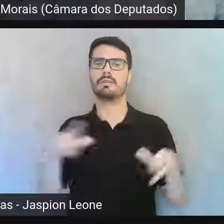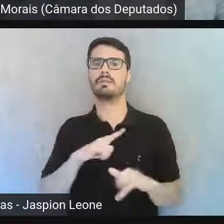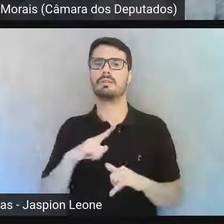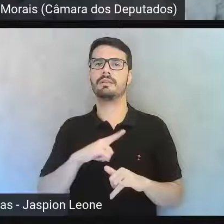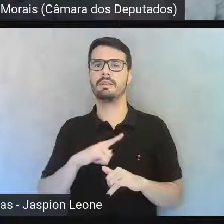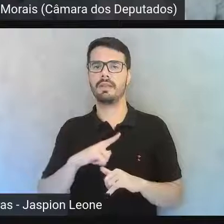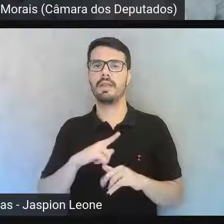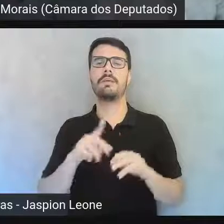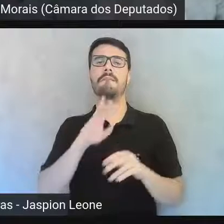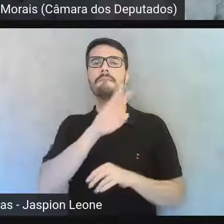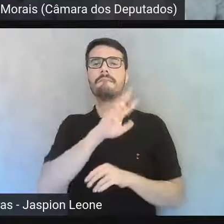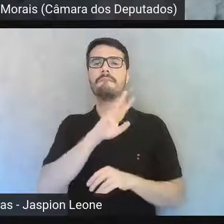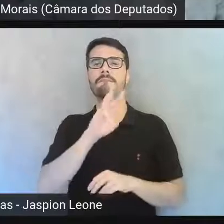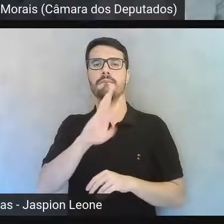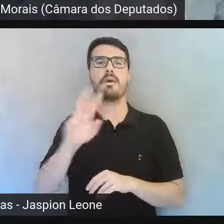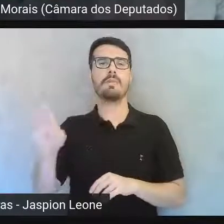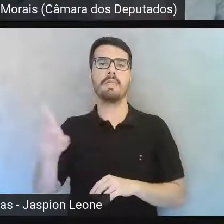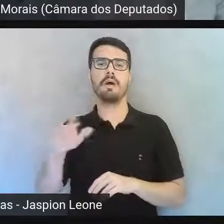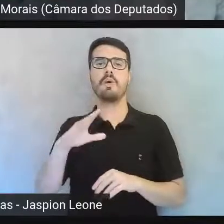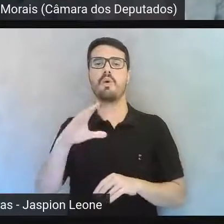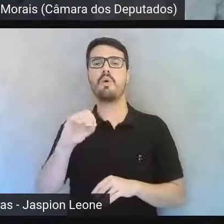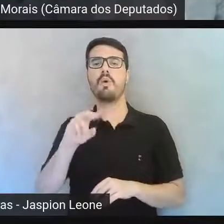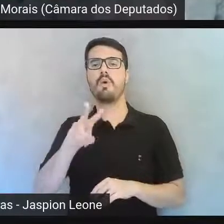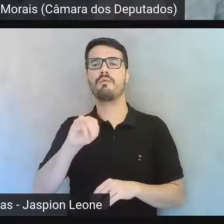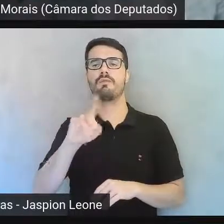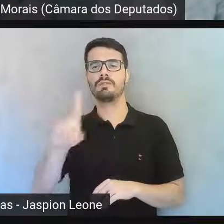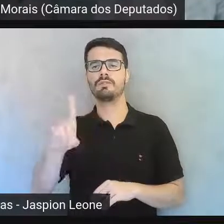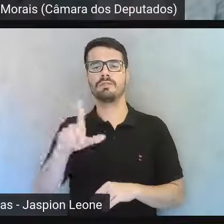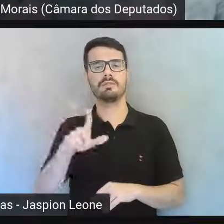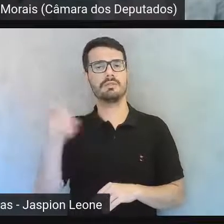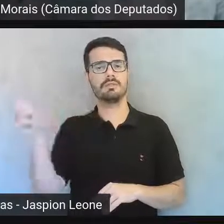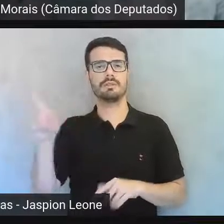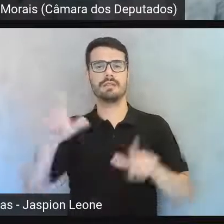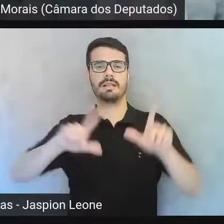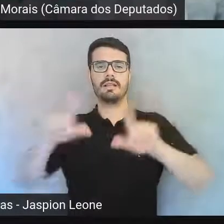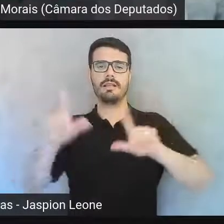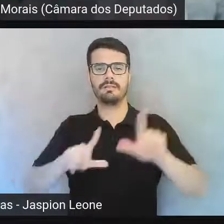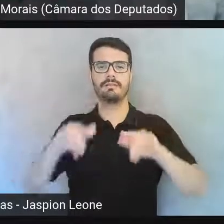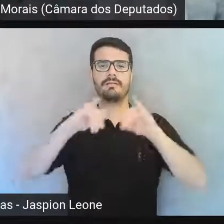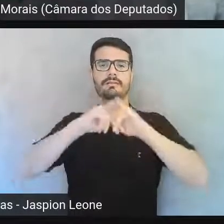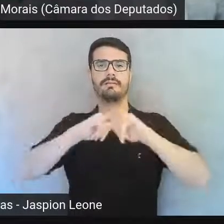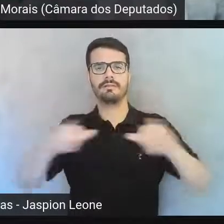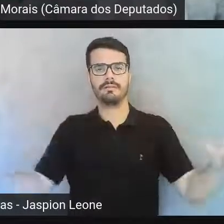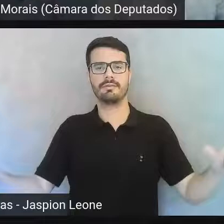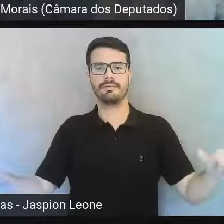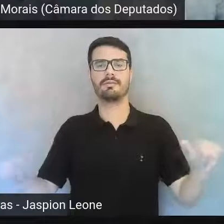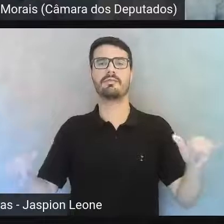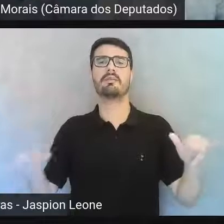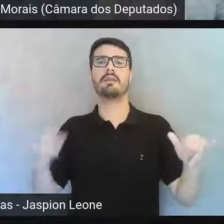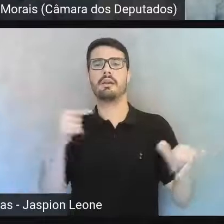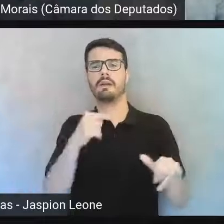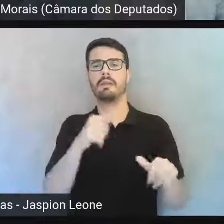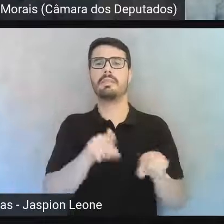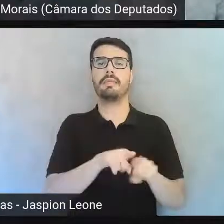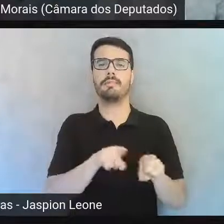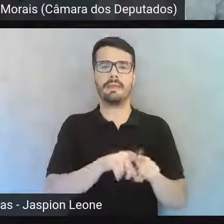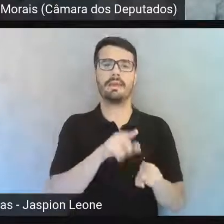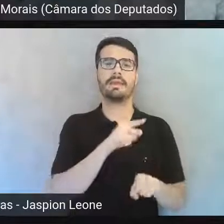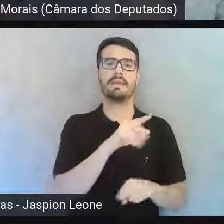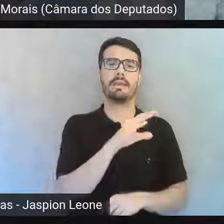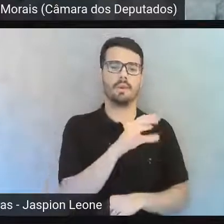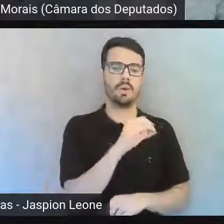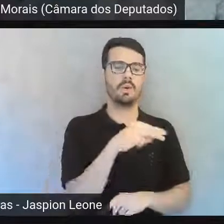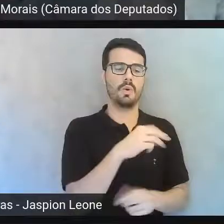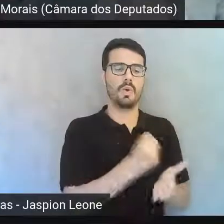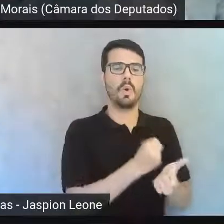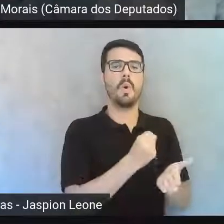um portal Covid lá. Muitas das coisas que noticiados pela Comprasnet, pela sede, eu conversava muito com o André, falei,